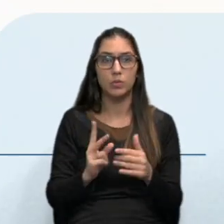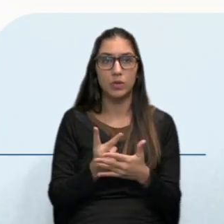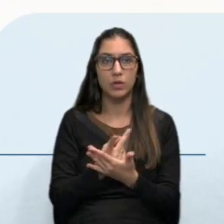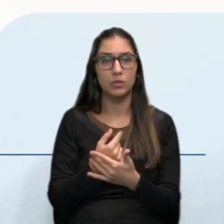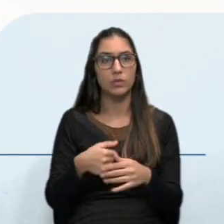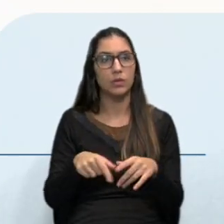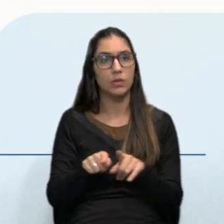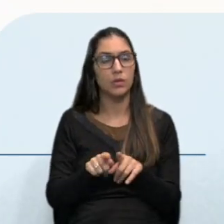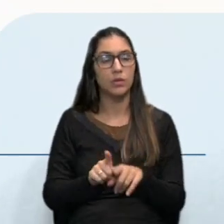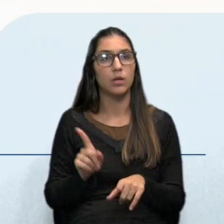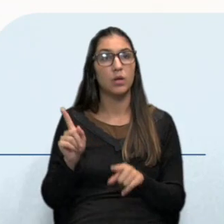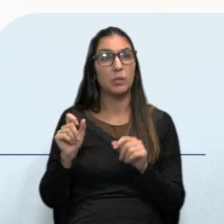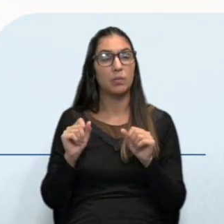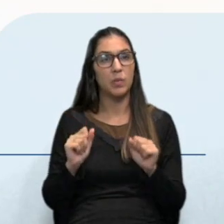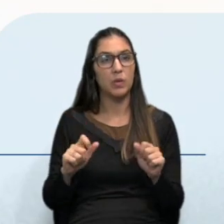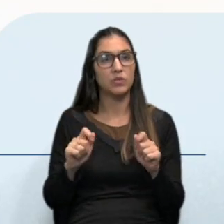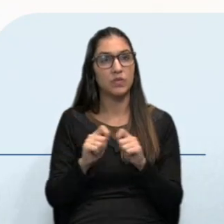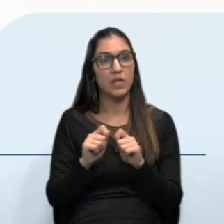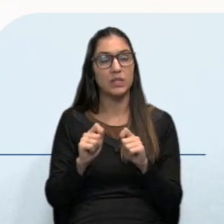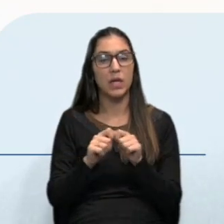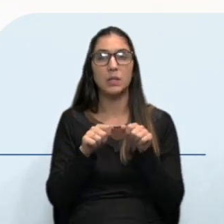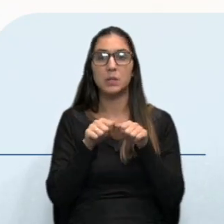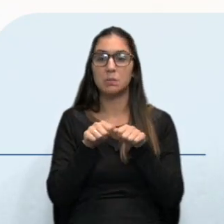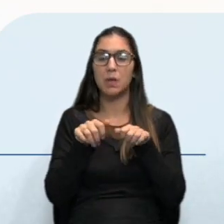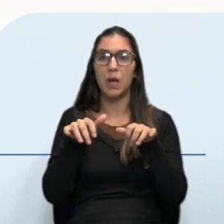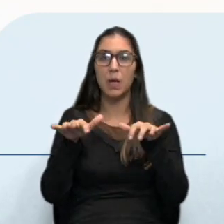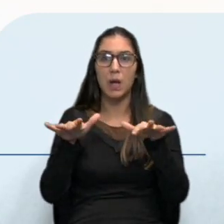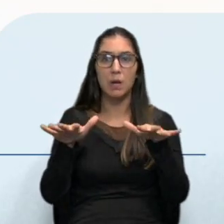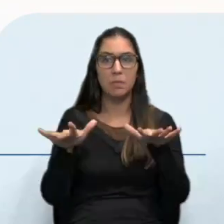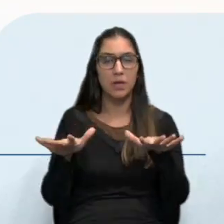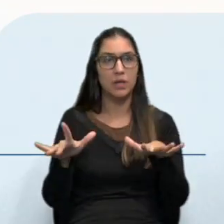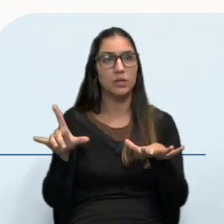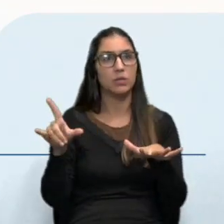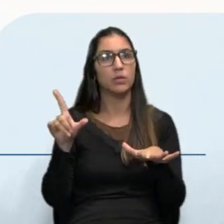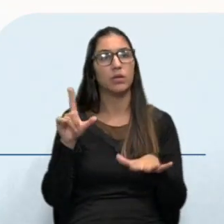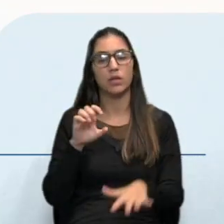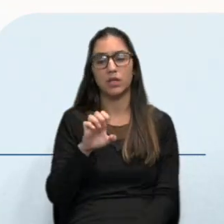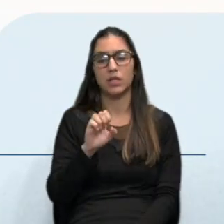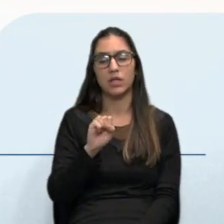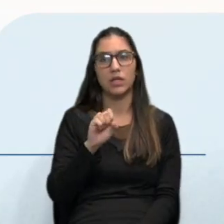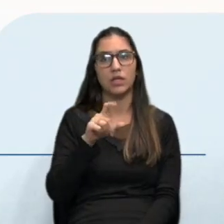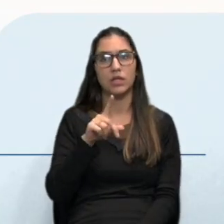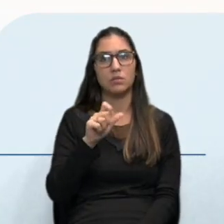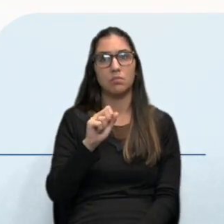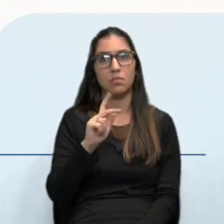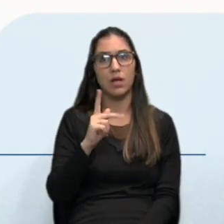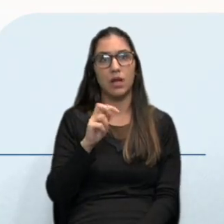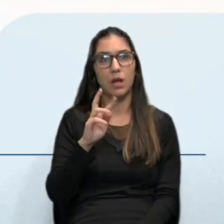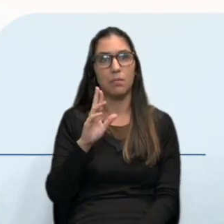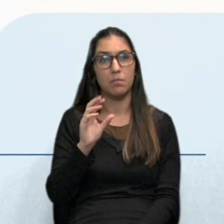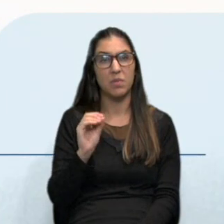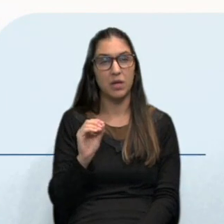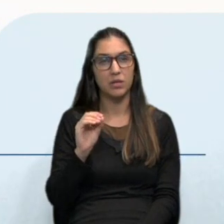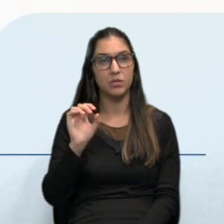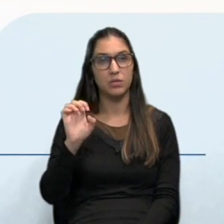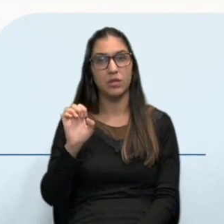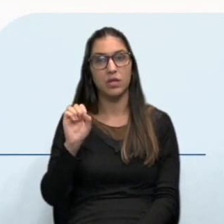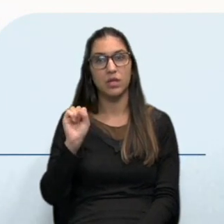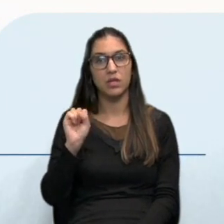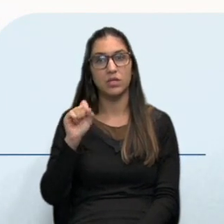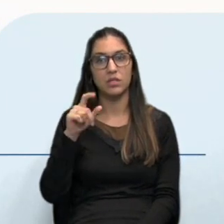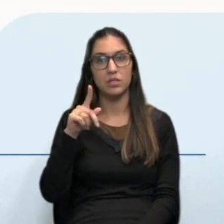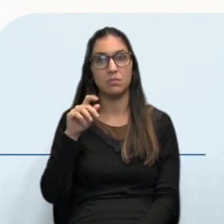Essa comunicação pode ser para fazer o espalhamento da mensagem. Isso aqui eu me refiro a espalhamento espectral. Então, é fazer